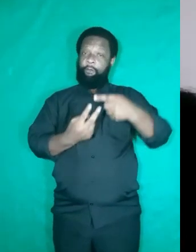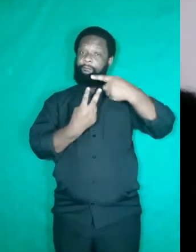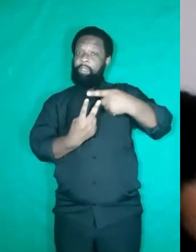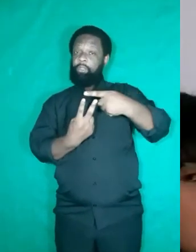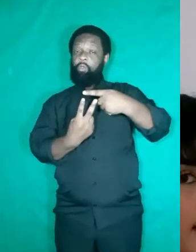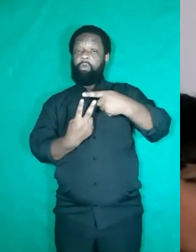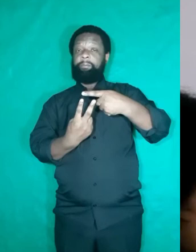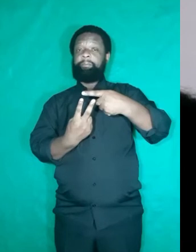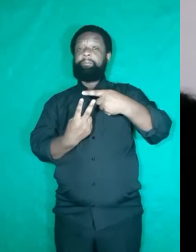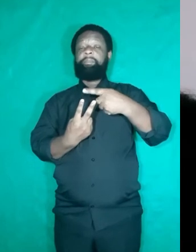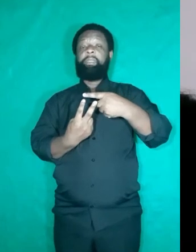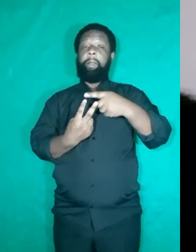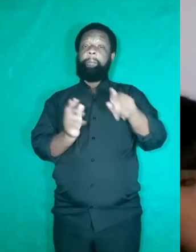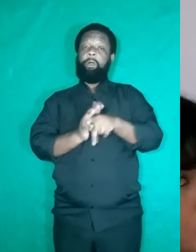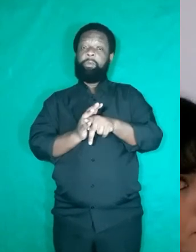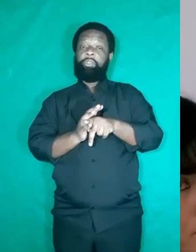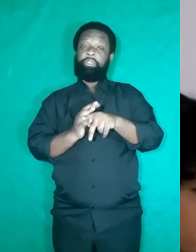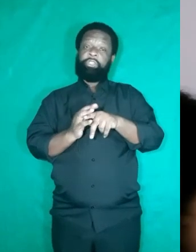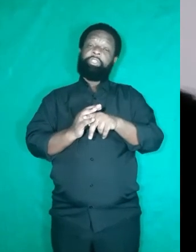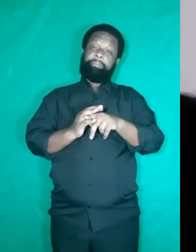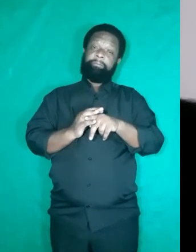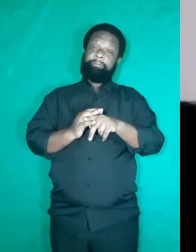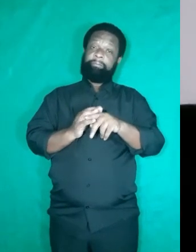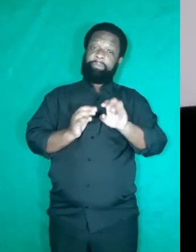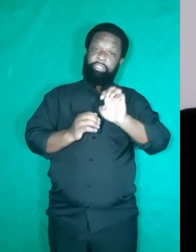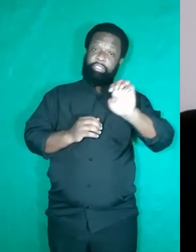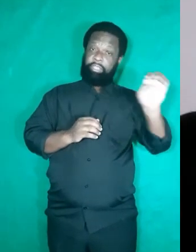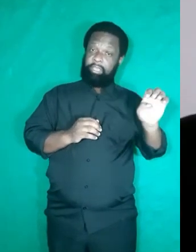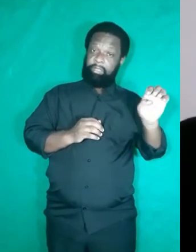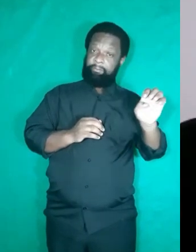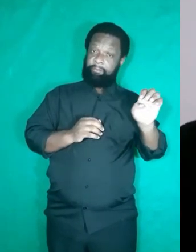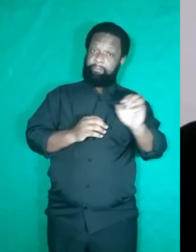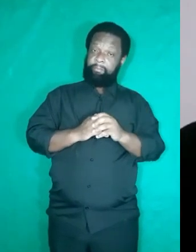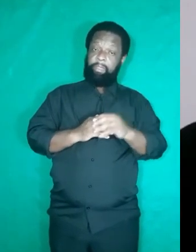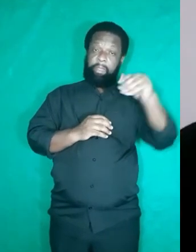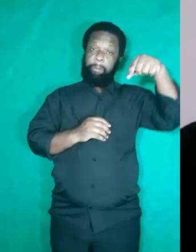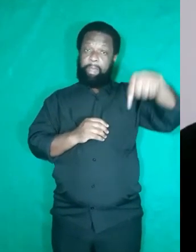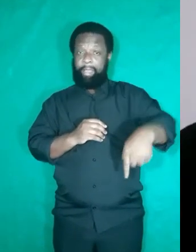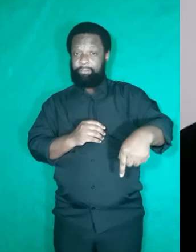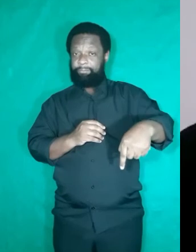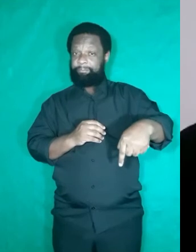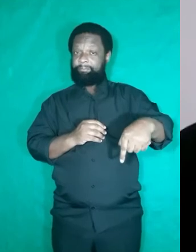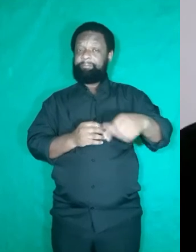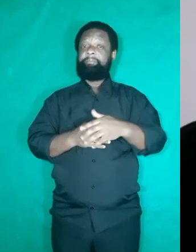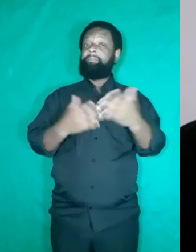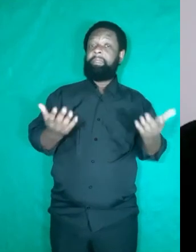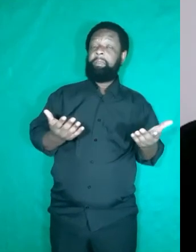esquerdo, tudo bem? E para baixo. Bom, da mesma forma, esse vetor